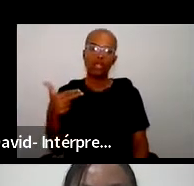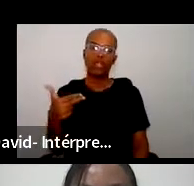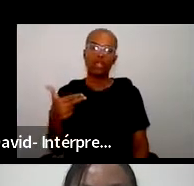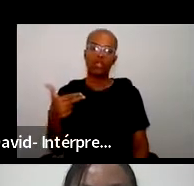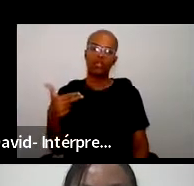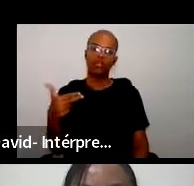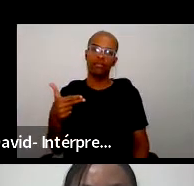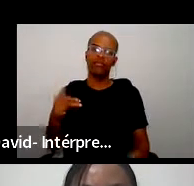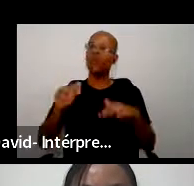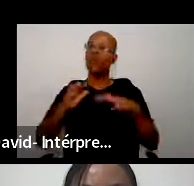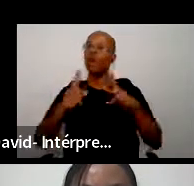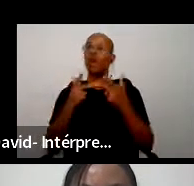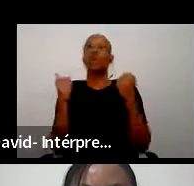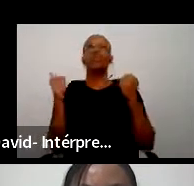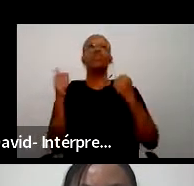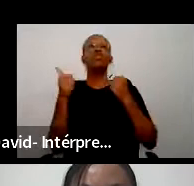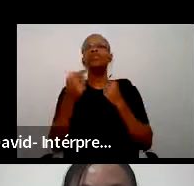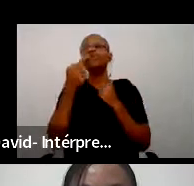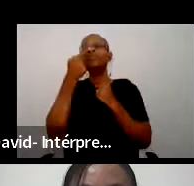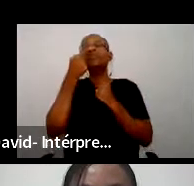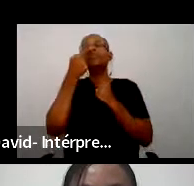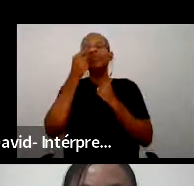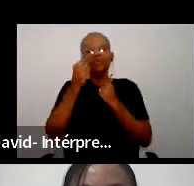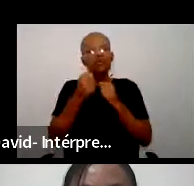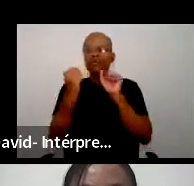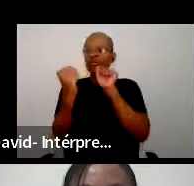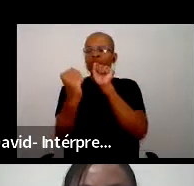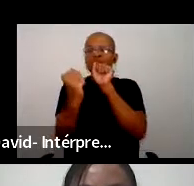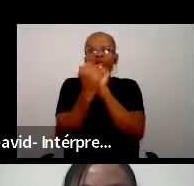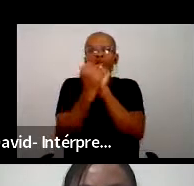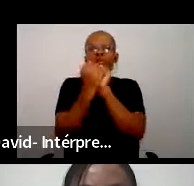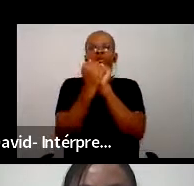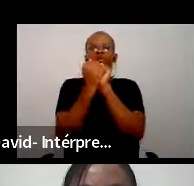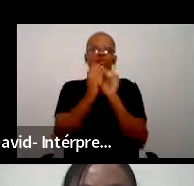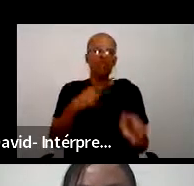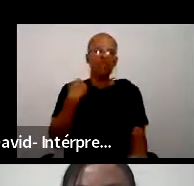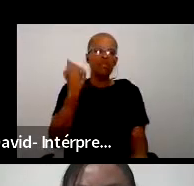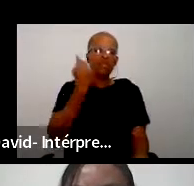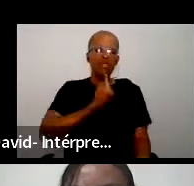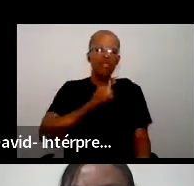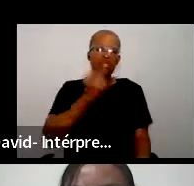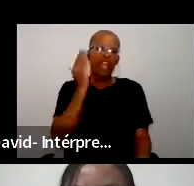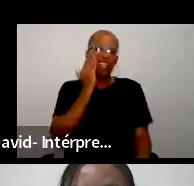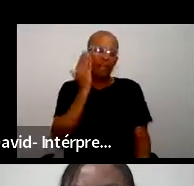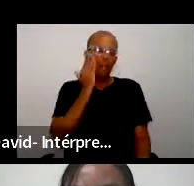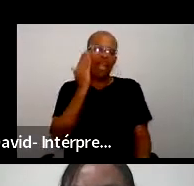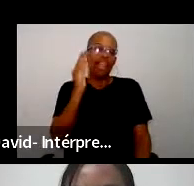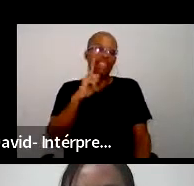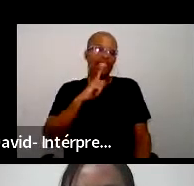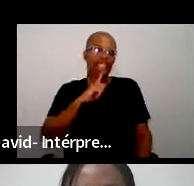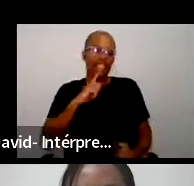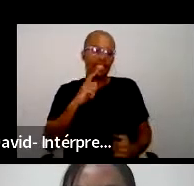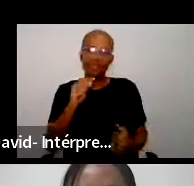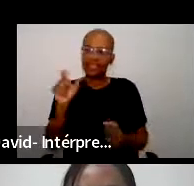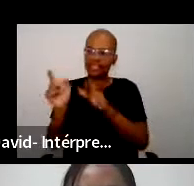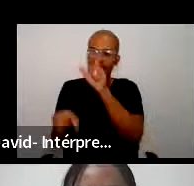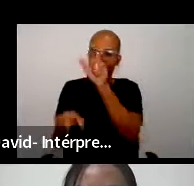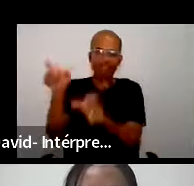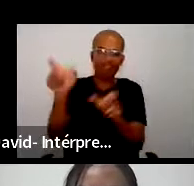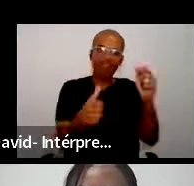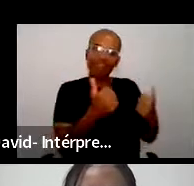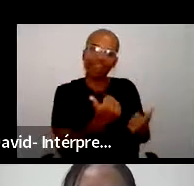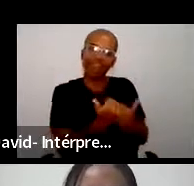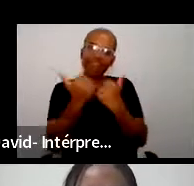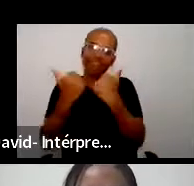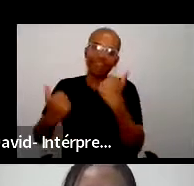toda essa coisa do afeto e do estar junto, né, da gente saber que está apoiado uns nos outros